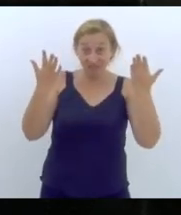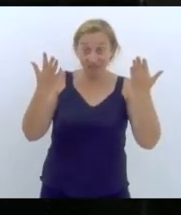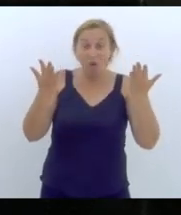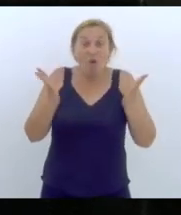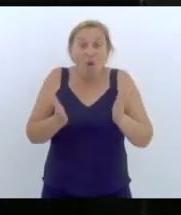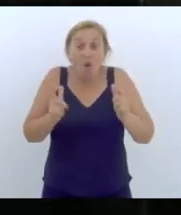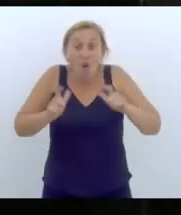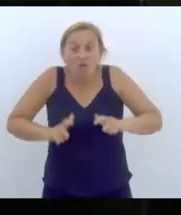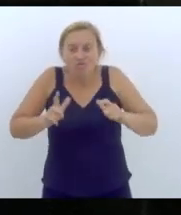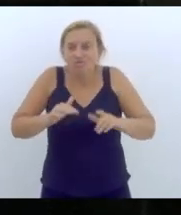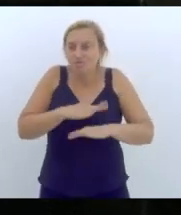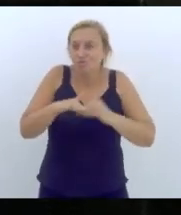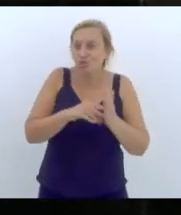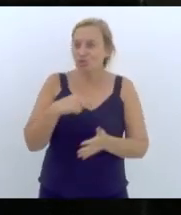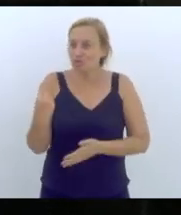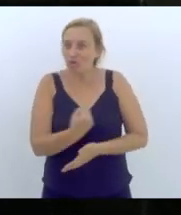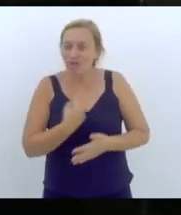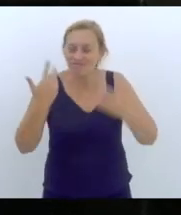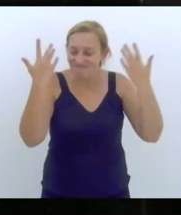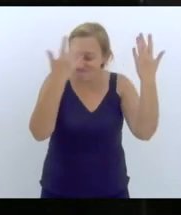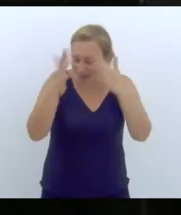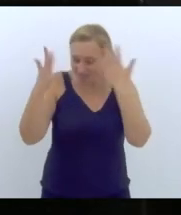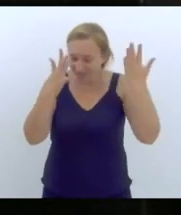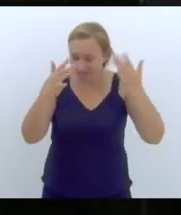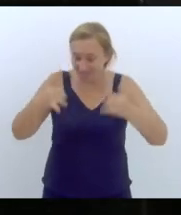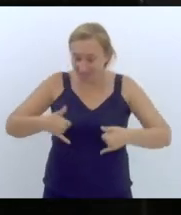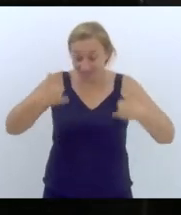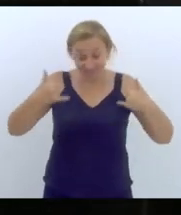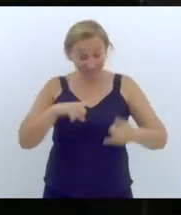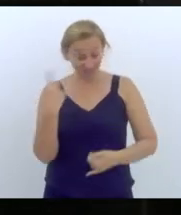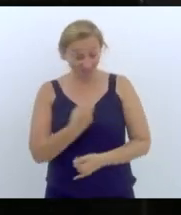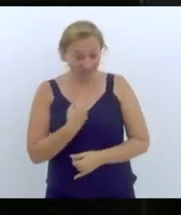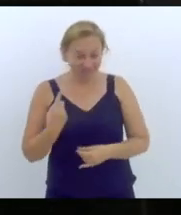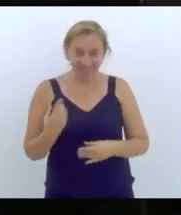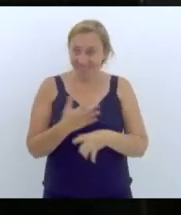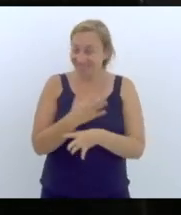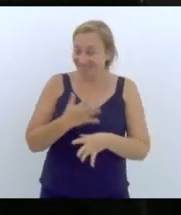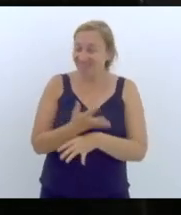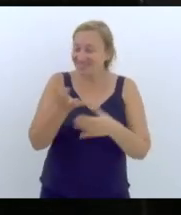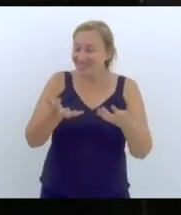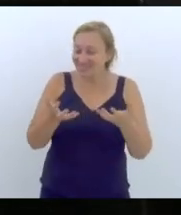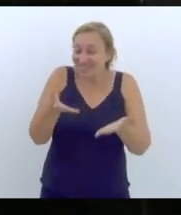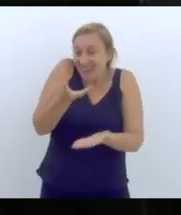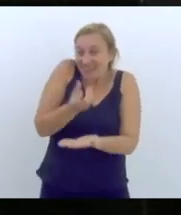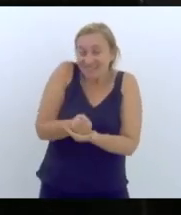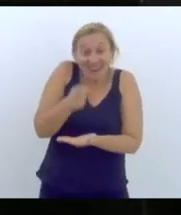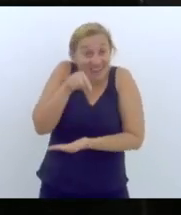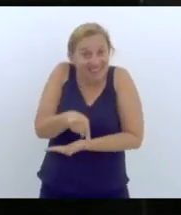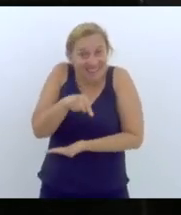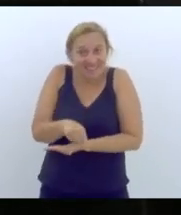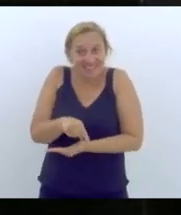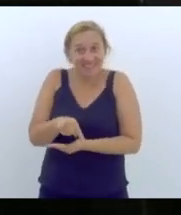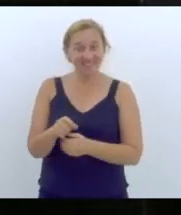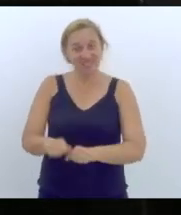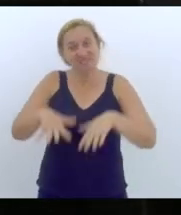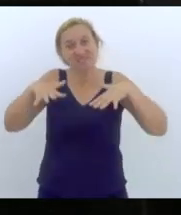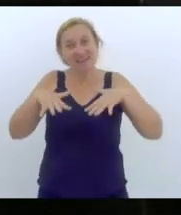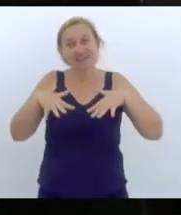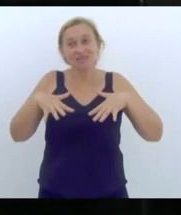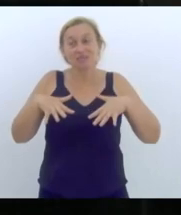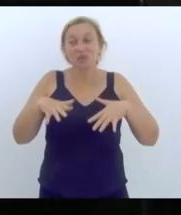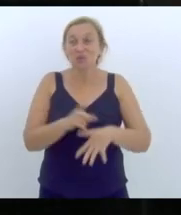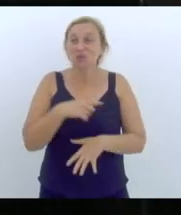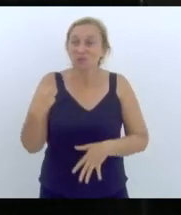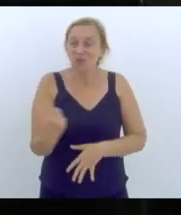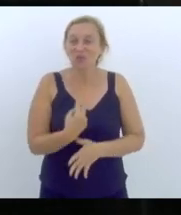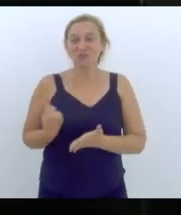onde todos nós estamos celebrando o aniversário da nossa cidade, que eu queria deixar registrado aqui nesse plenário o